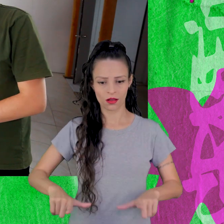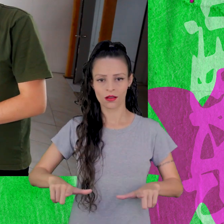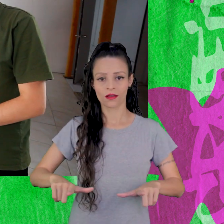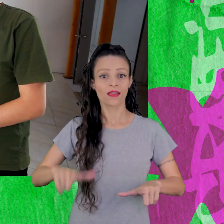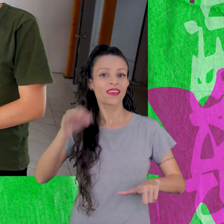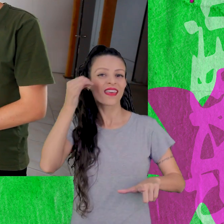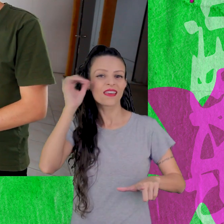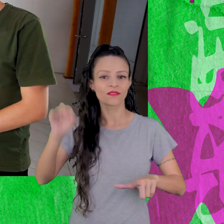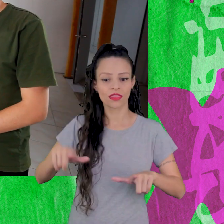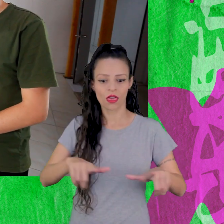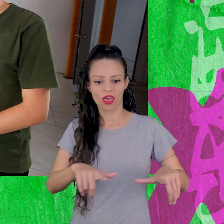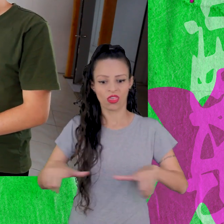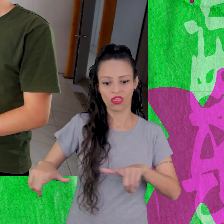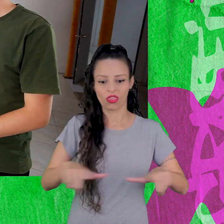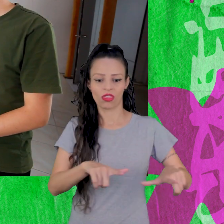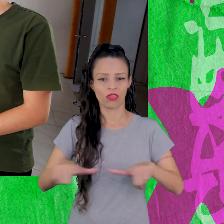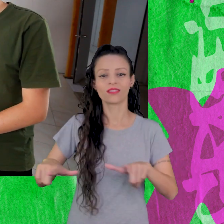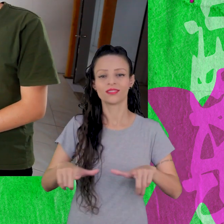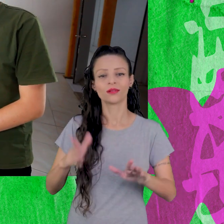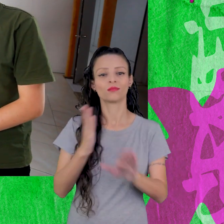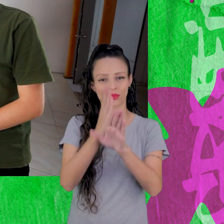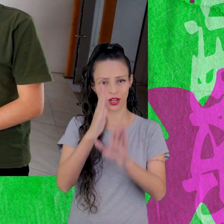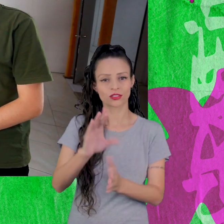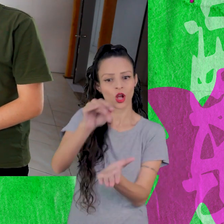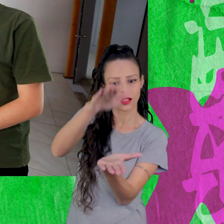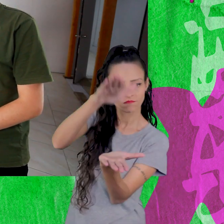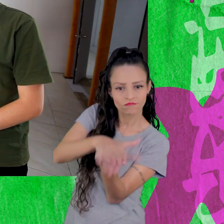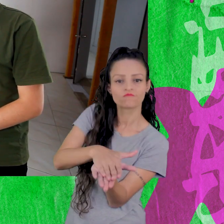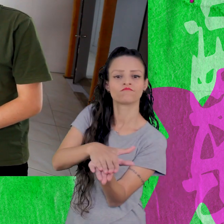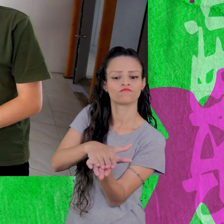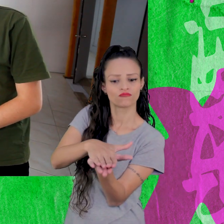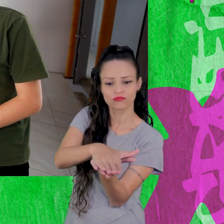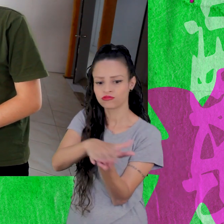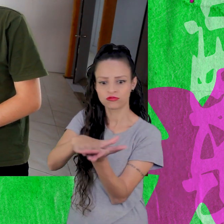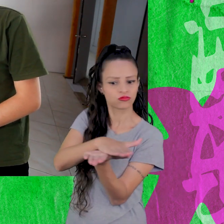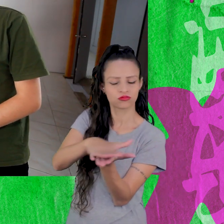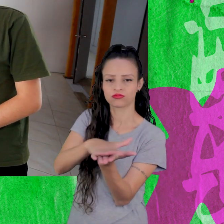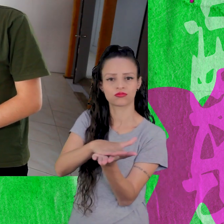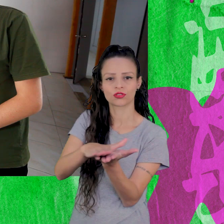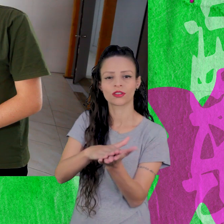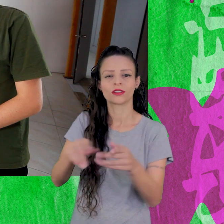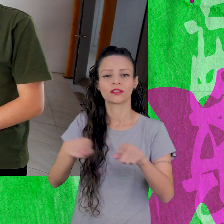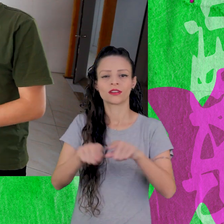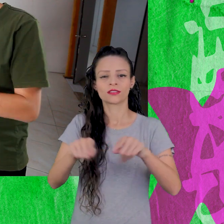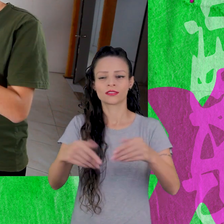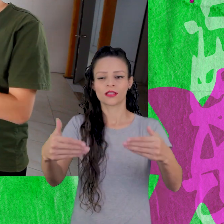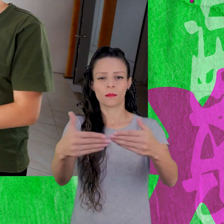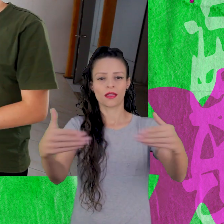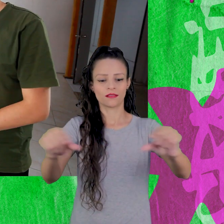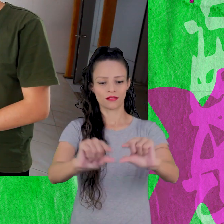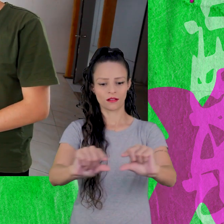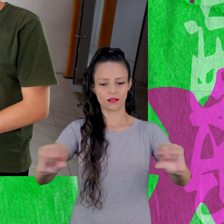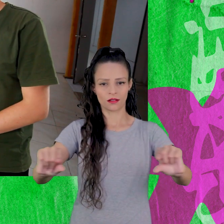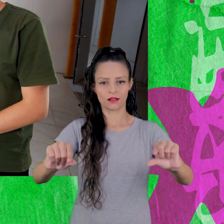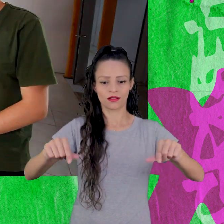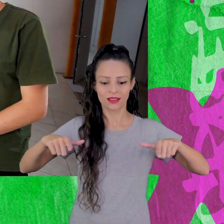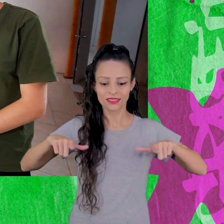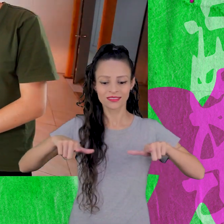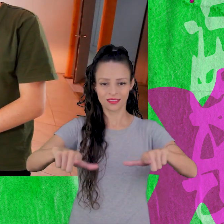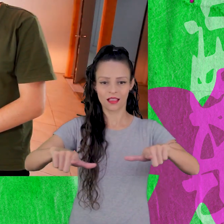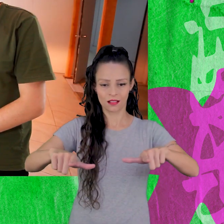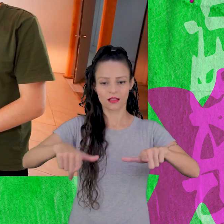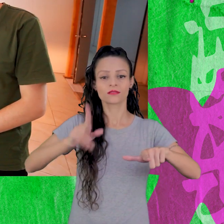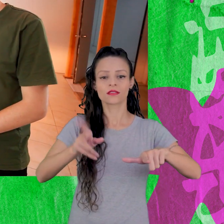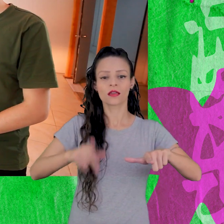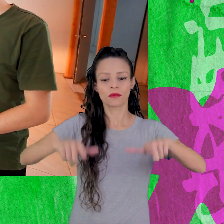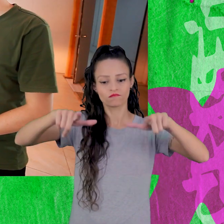não saia dessa posição, e esse batente permite que a tela fique sempre na mesma posição em cima